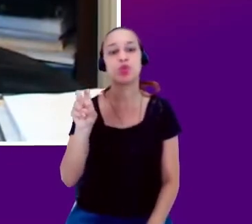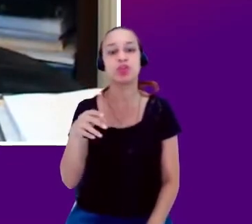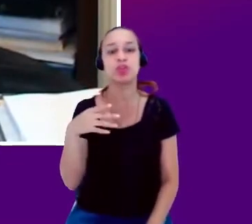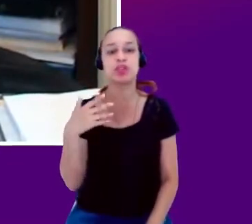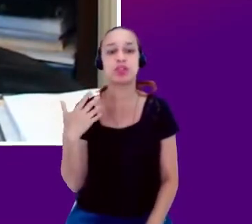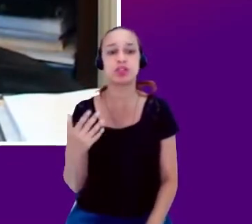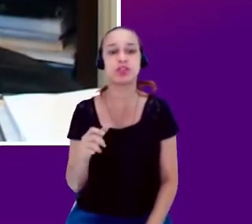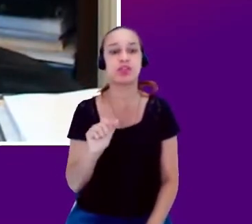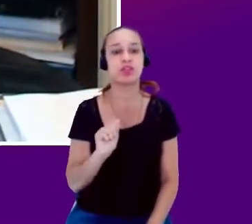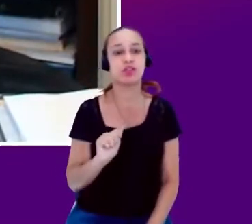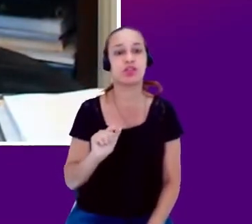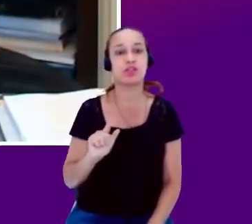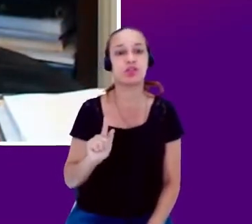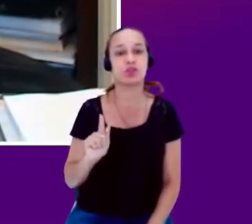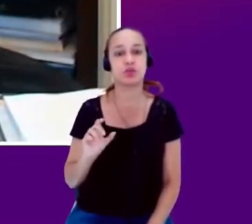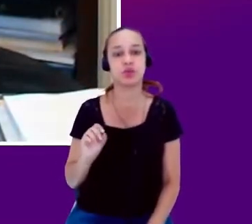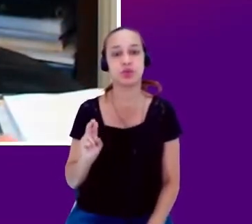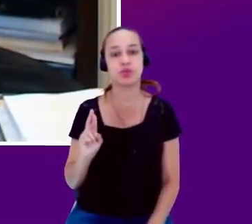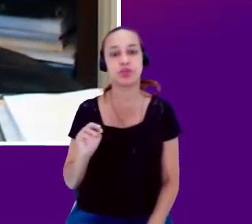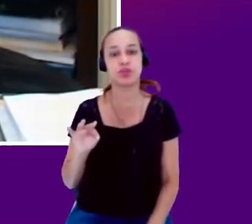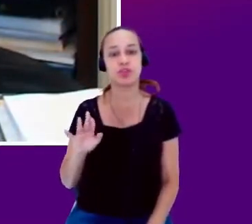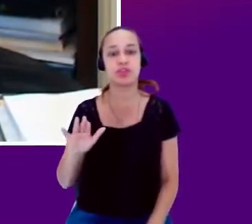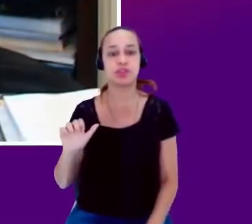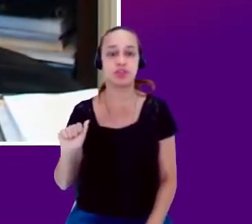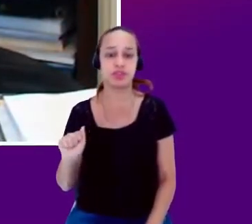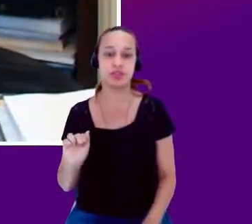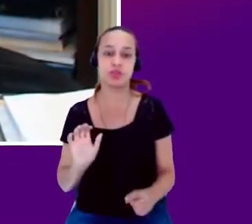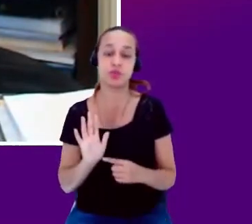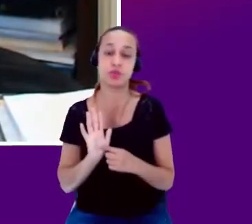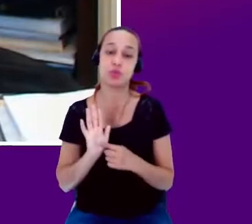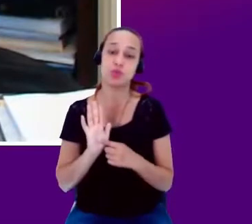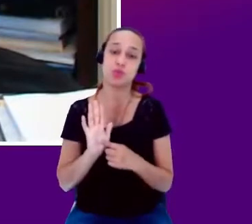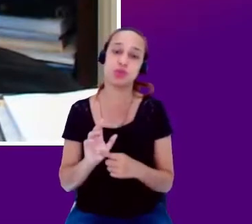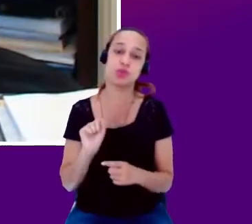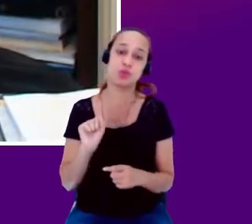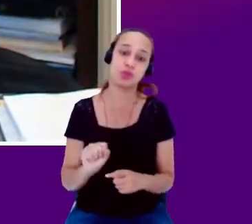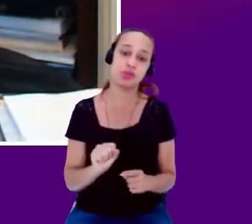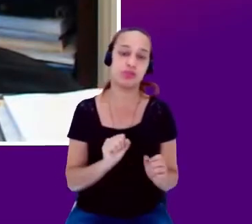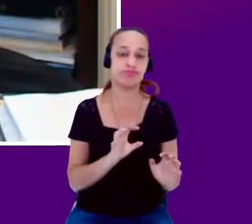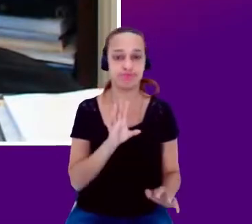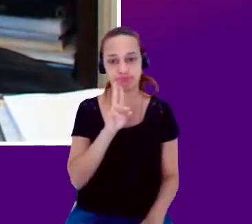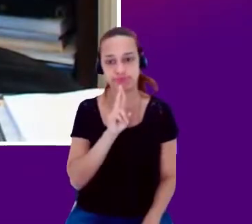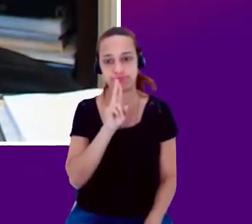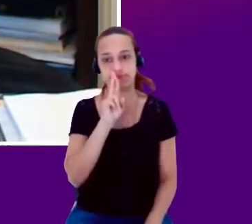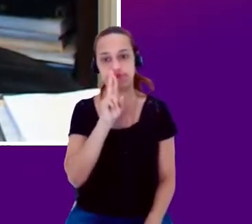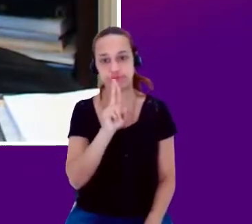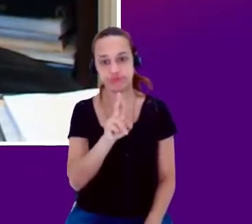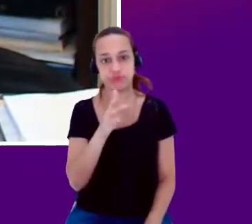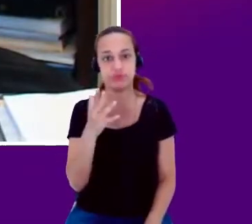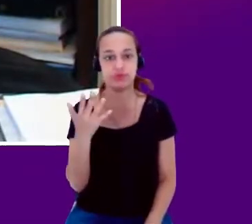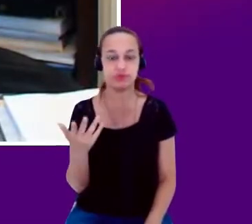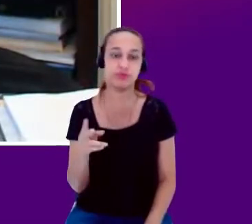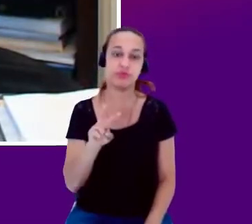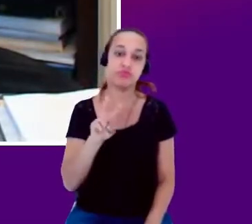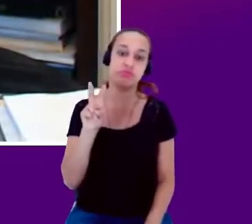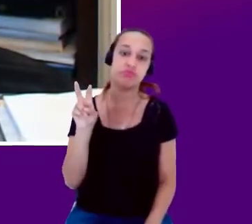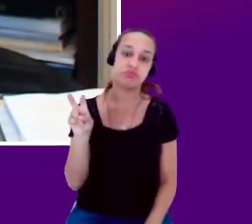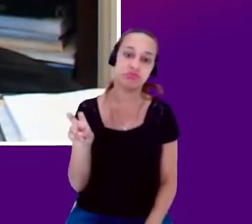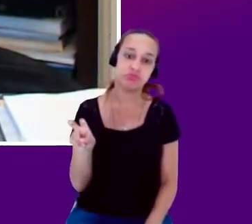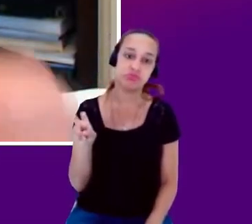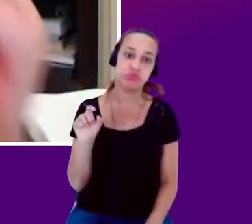algorítmica, que pode gerar, como tem gerado em outras searas, não apenas dos seguros, a questão de